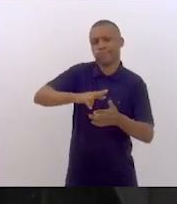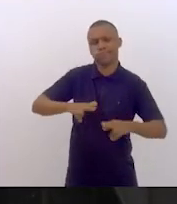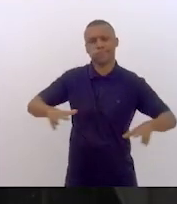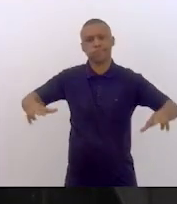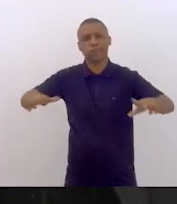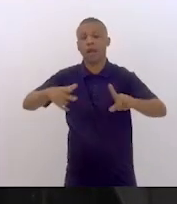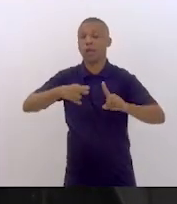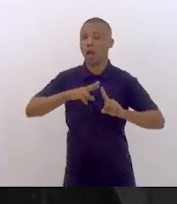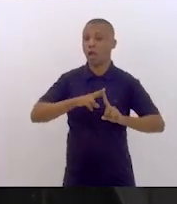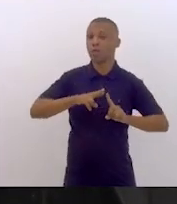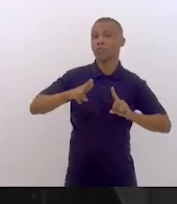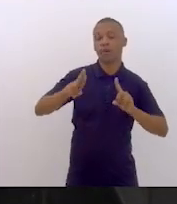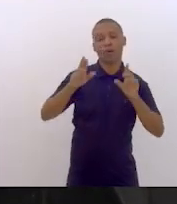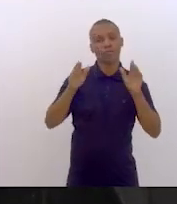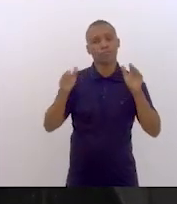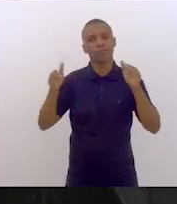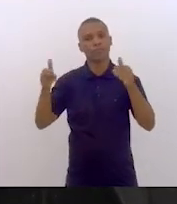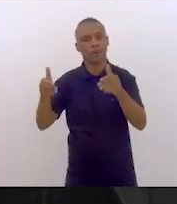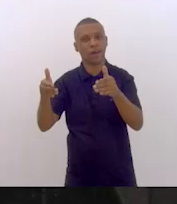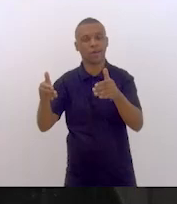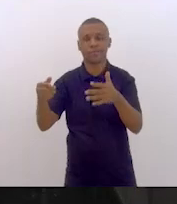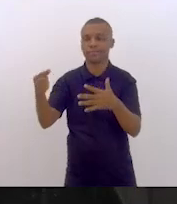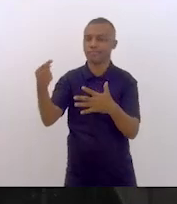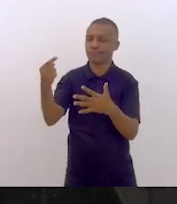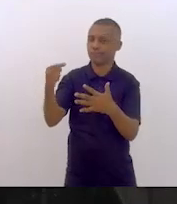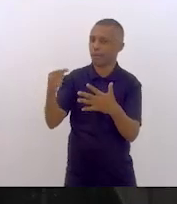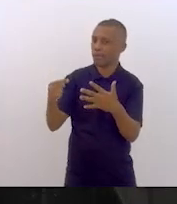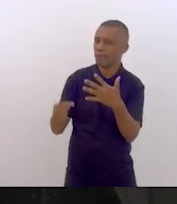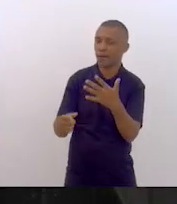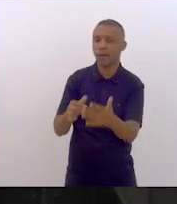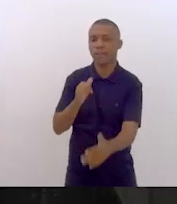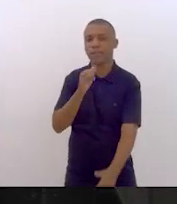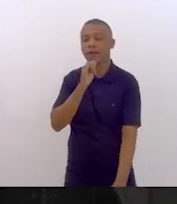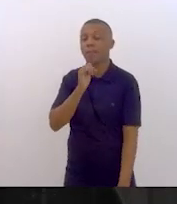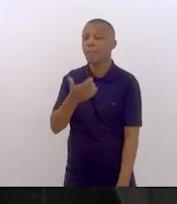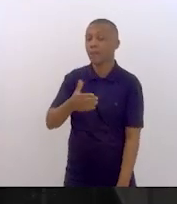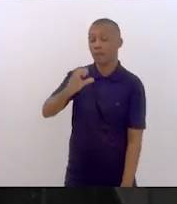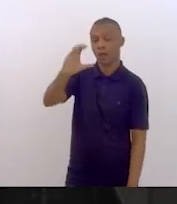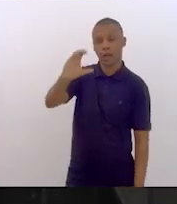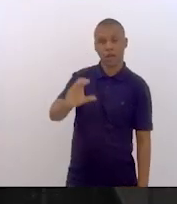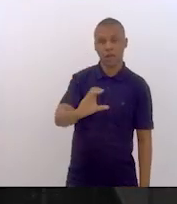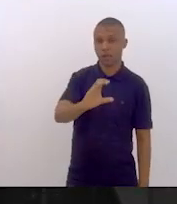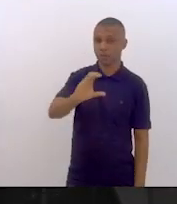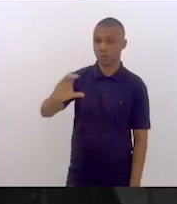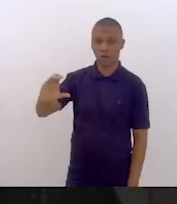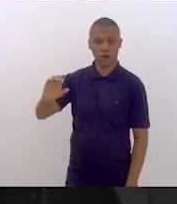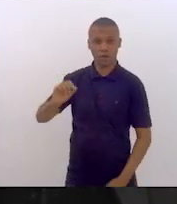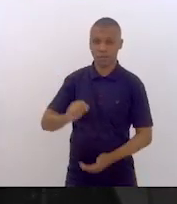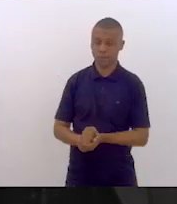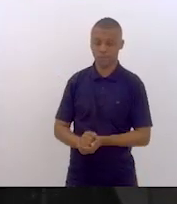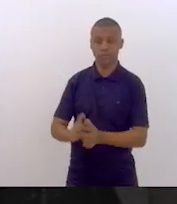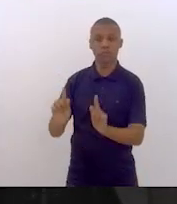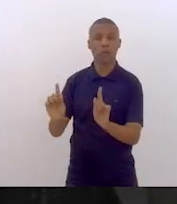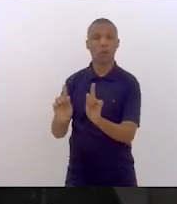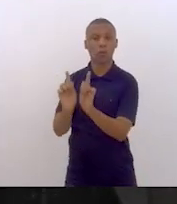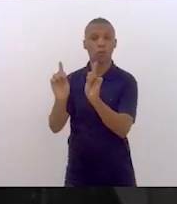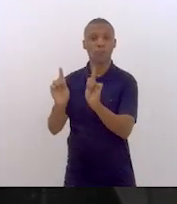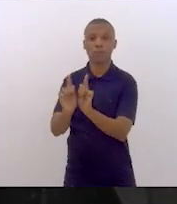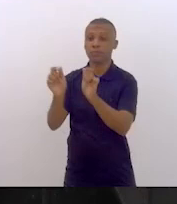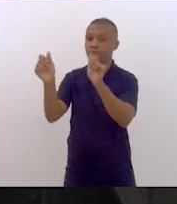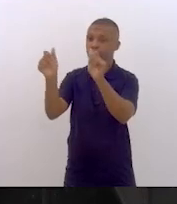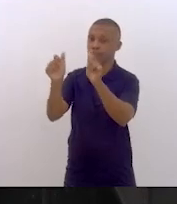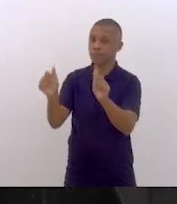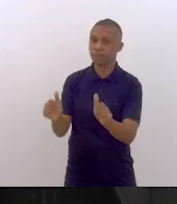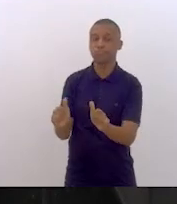religiões entre elas pelo catolicismo porque são santos que ali